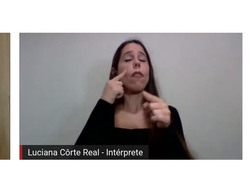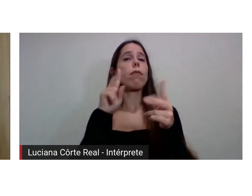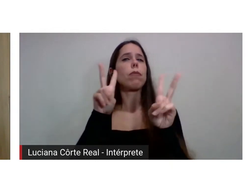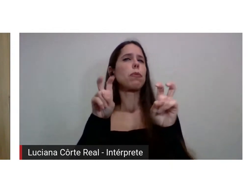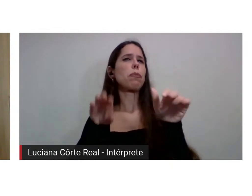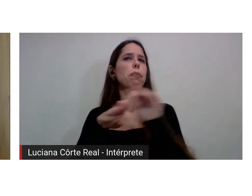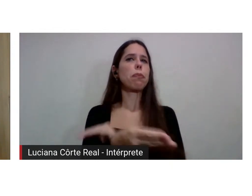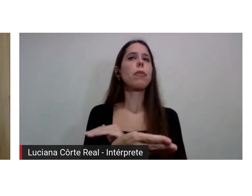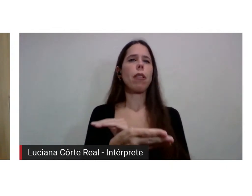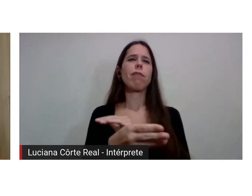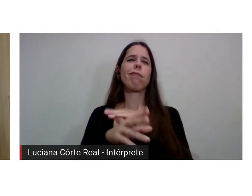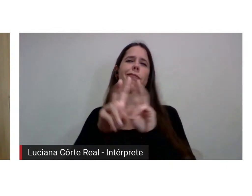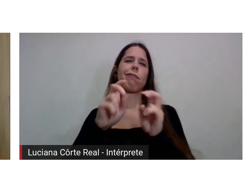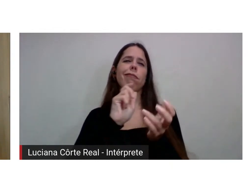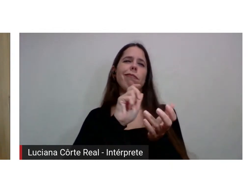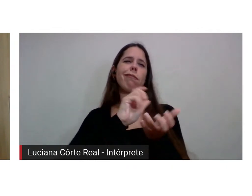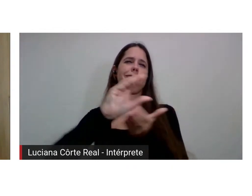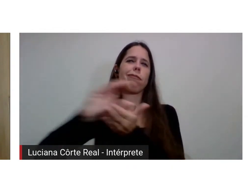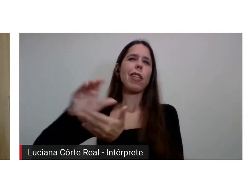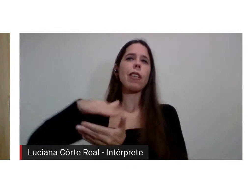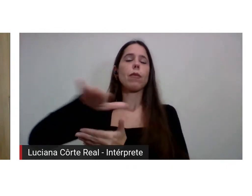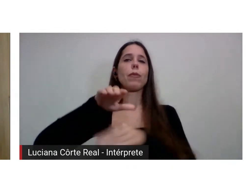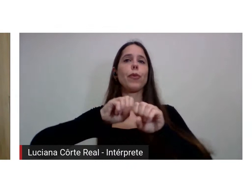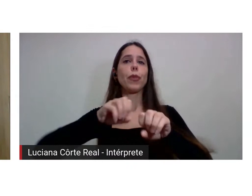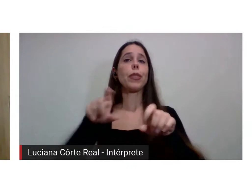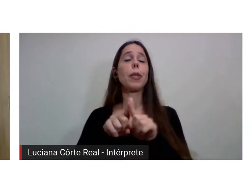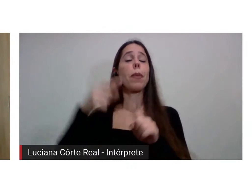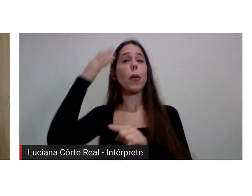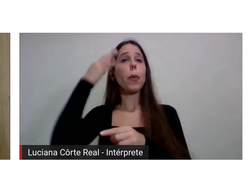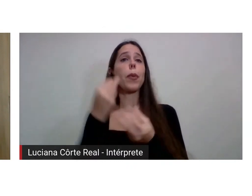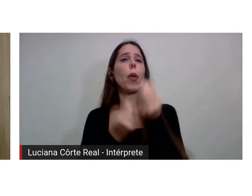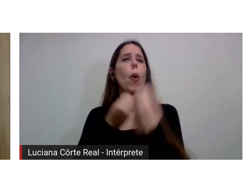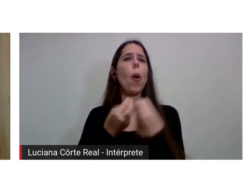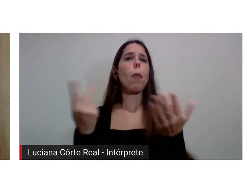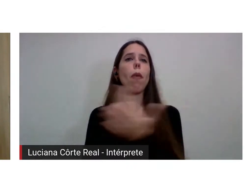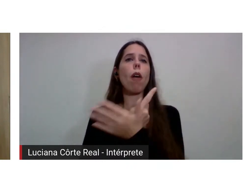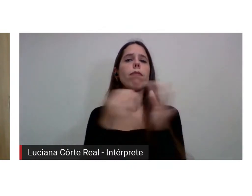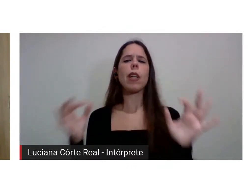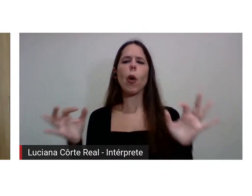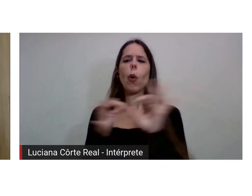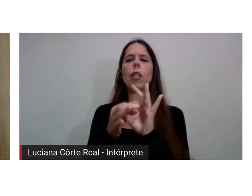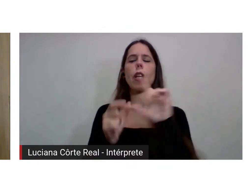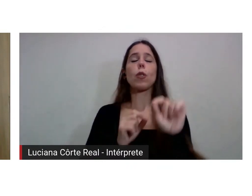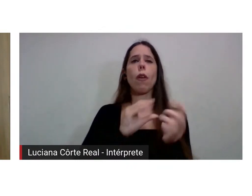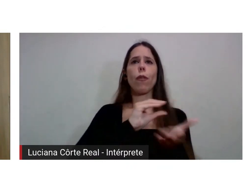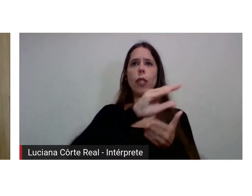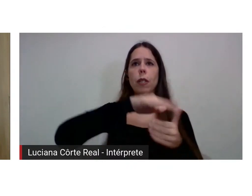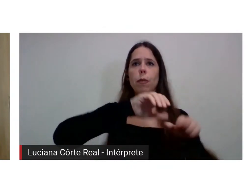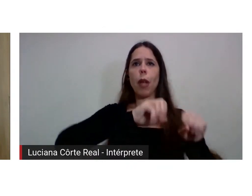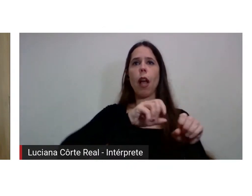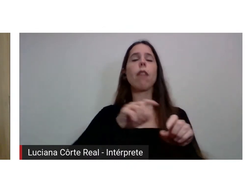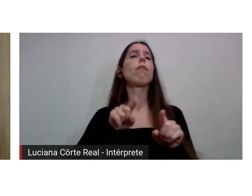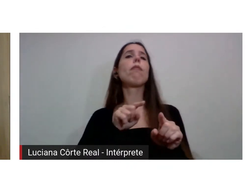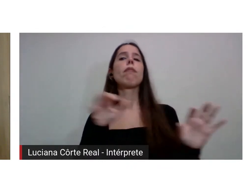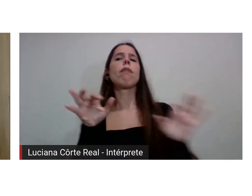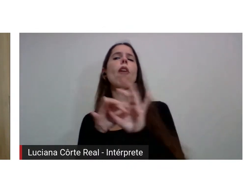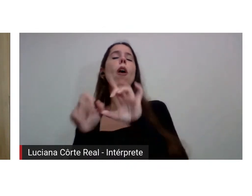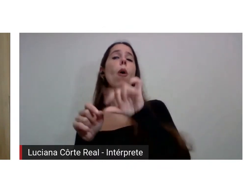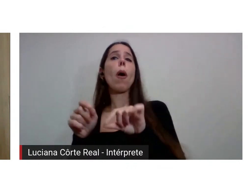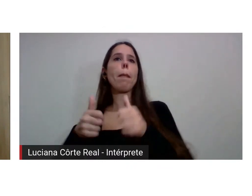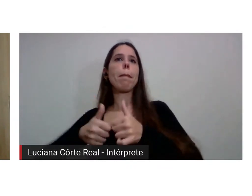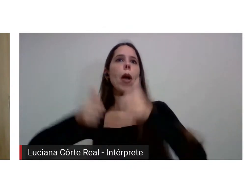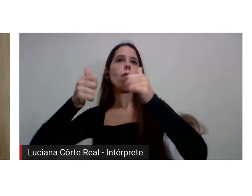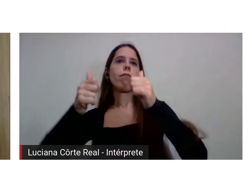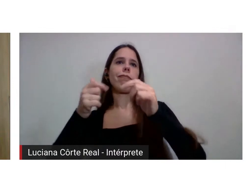e para compreender as conexões entre financiamento da educação e a melhoria dos resultados dos alunos